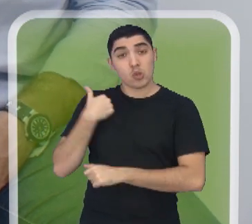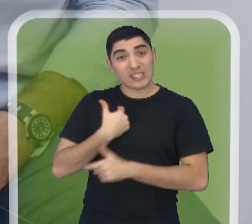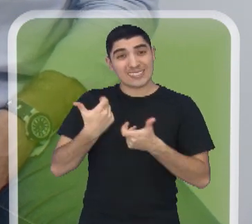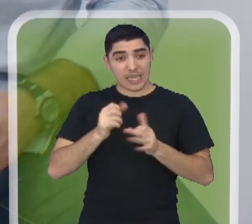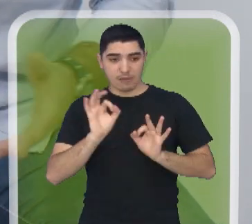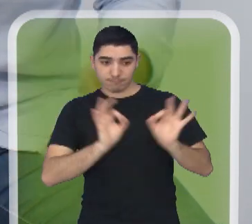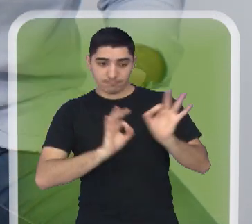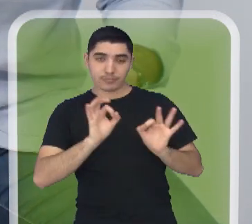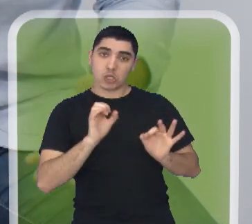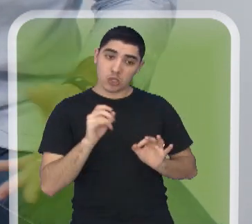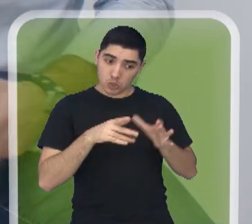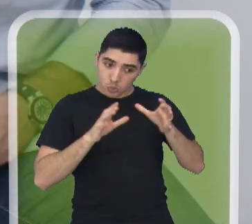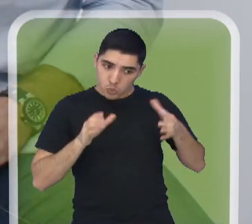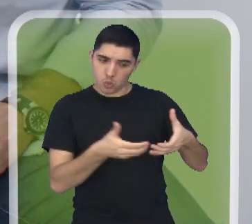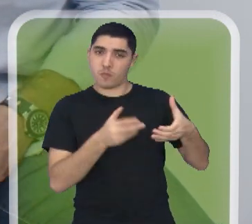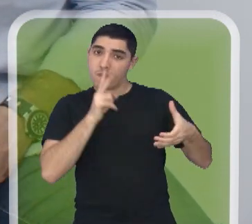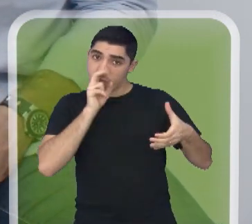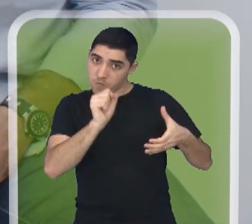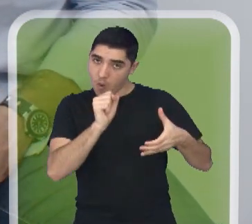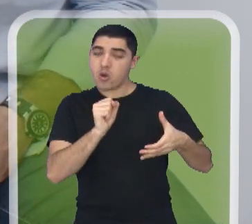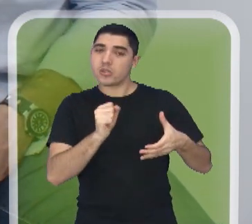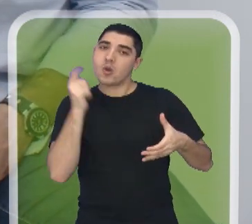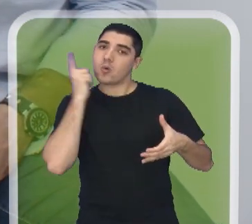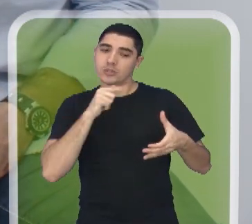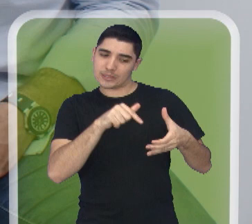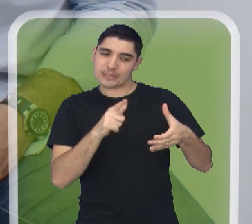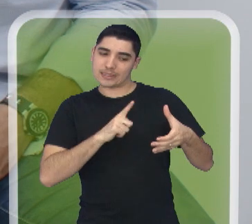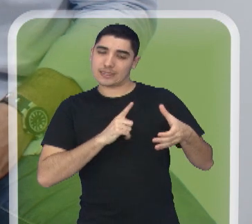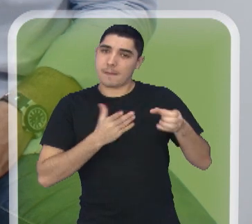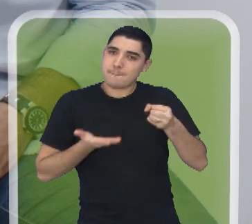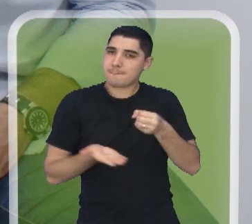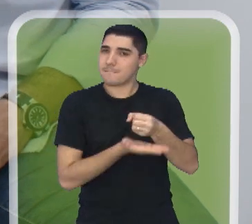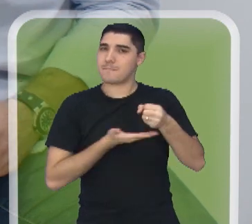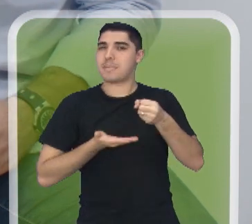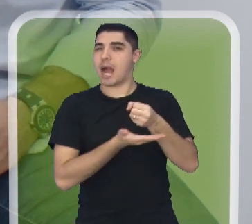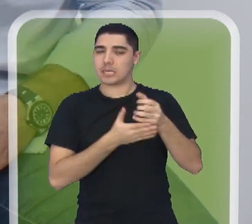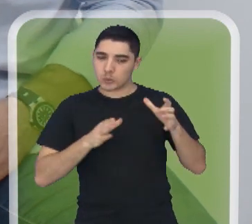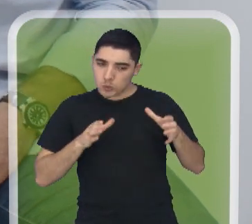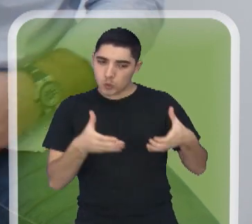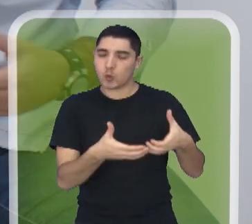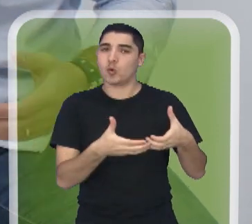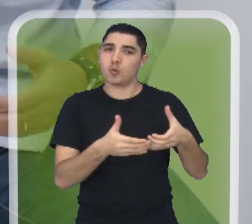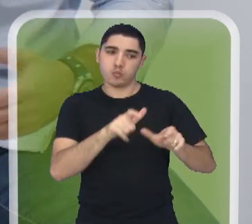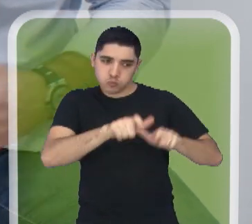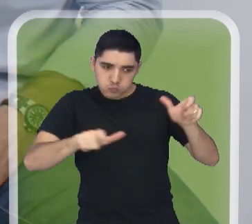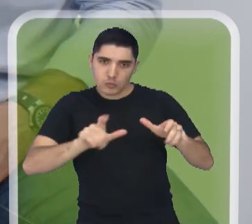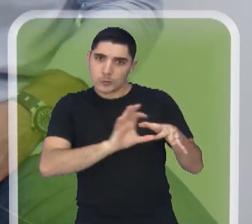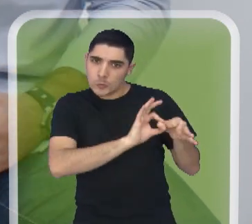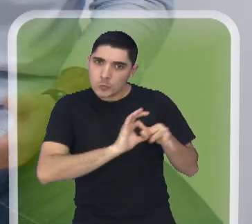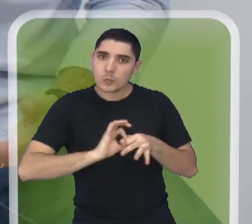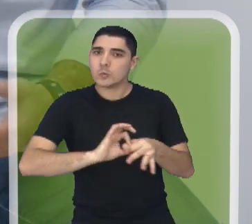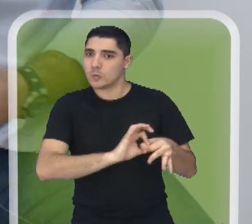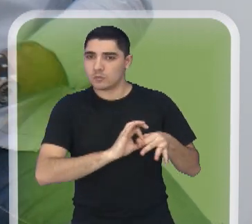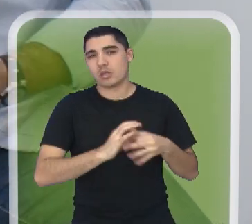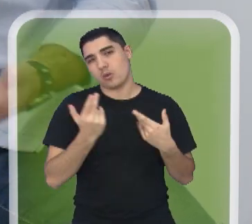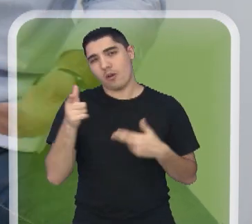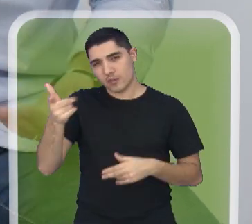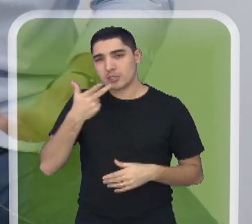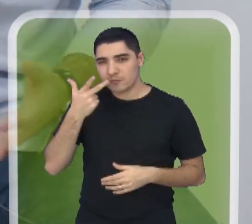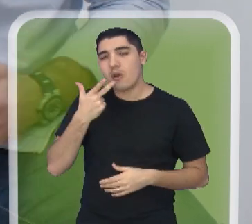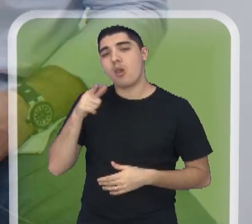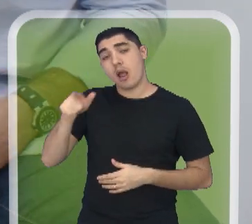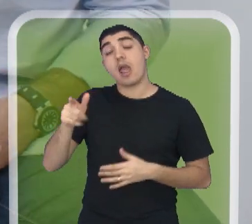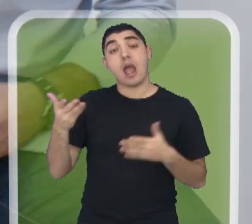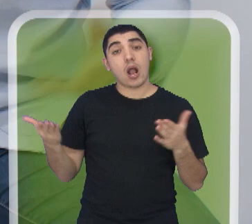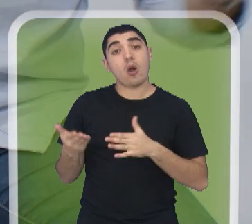queremos manter uma base. Acho que isso faz parte, é bom para ter uma consistência de elenco, de grupo. Como você disse, é um bom tempo